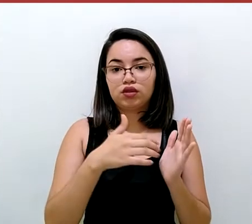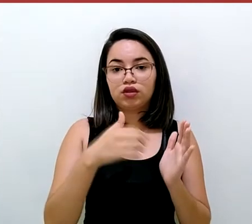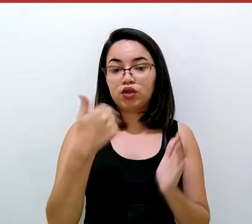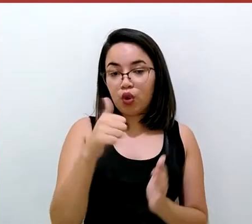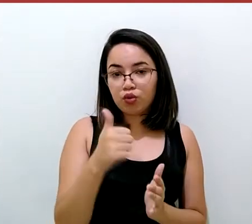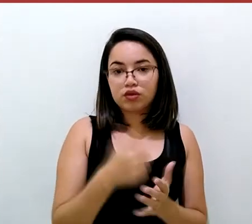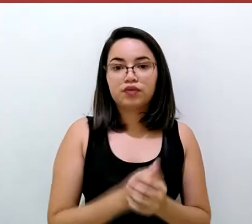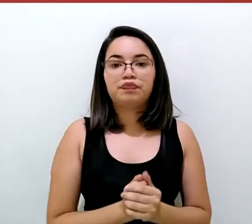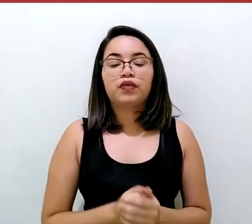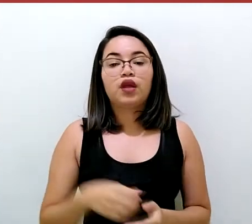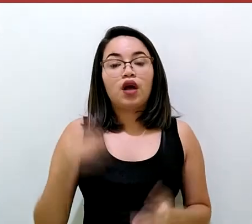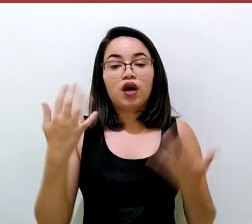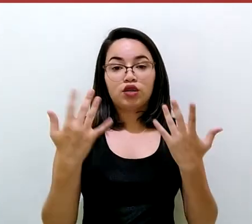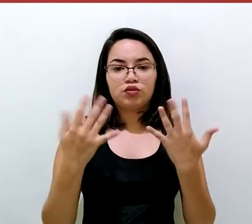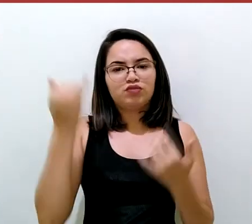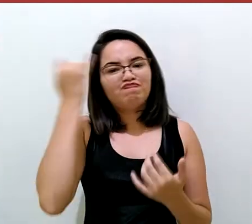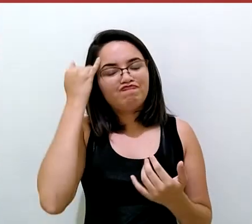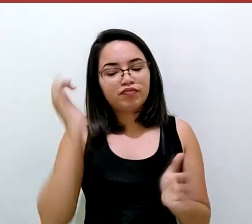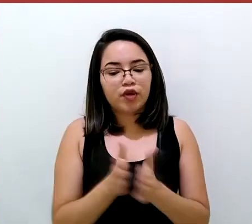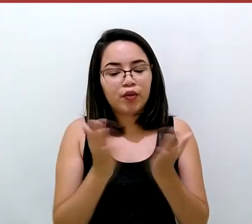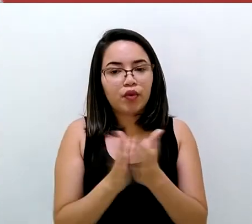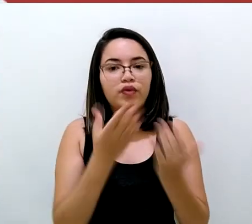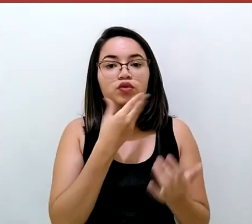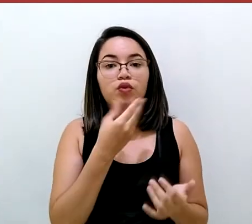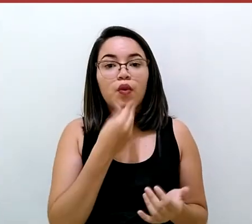mãos preguiçosas empobrecem o